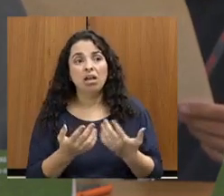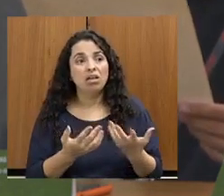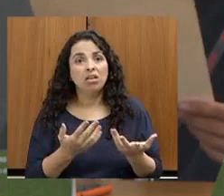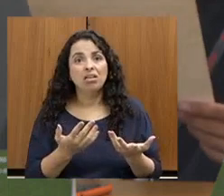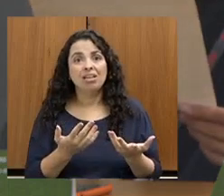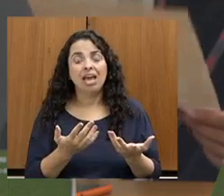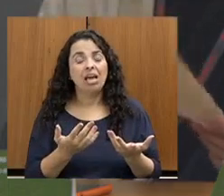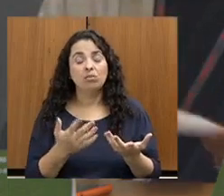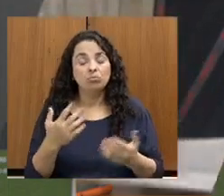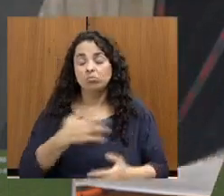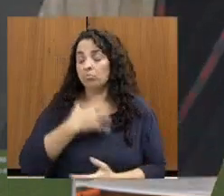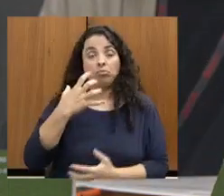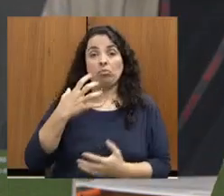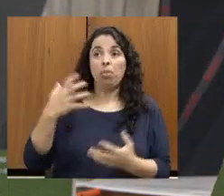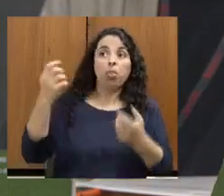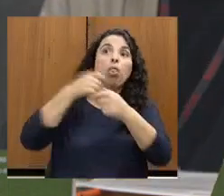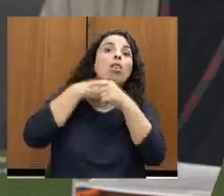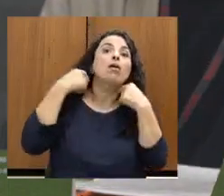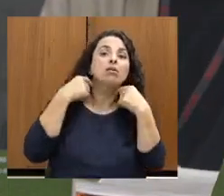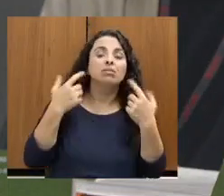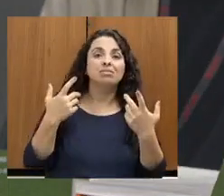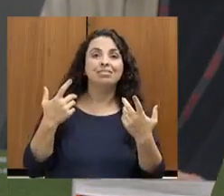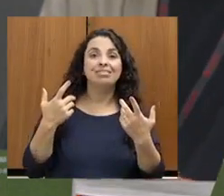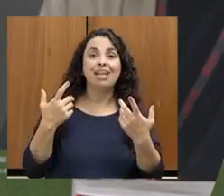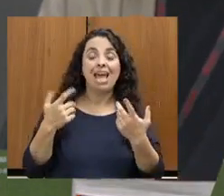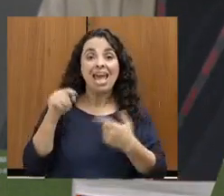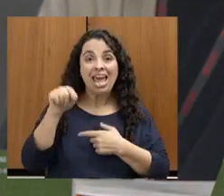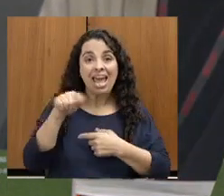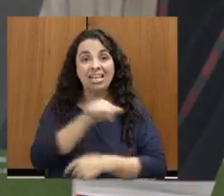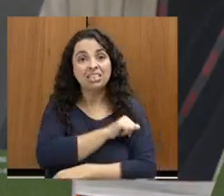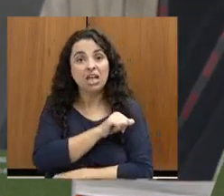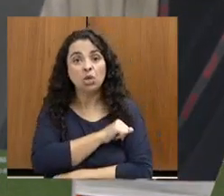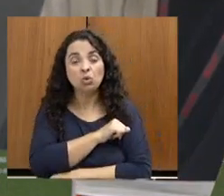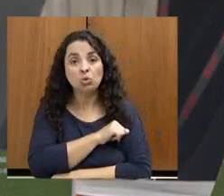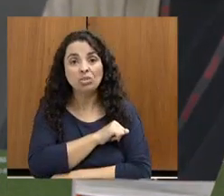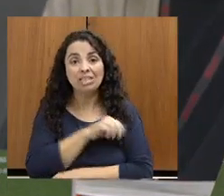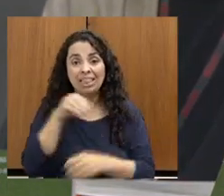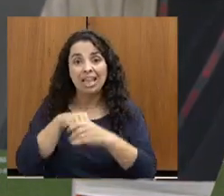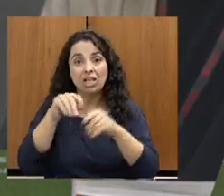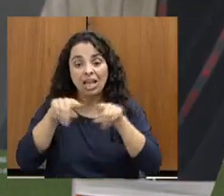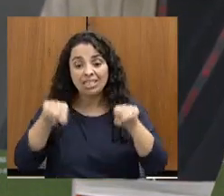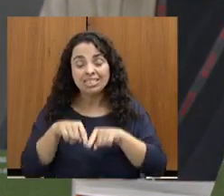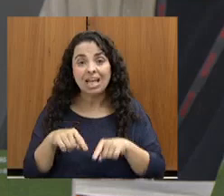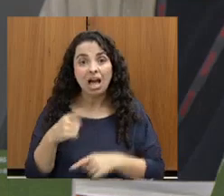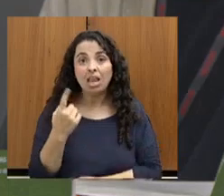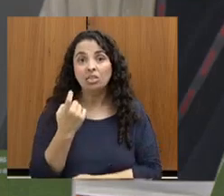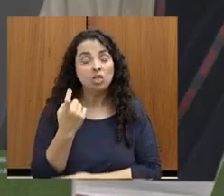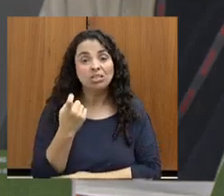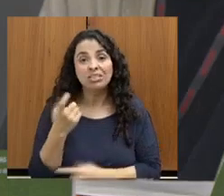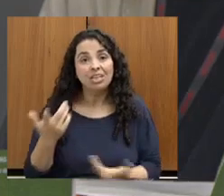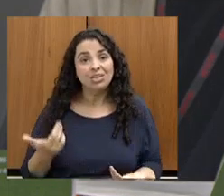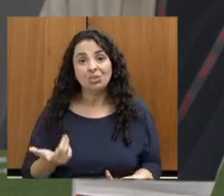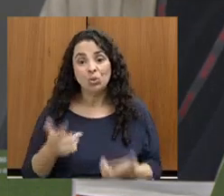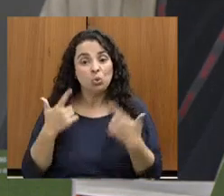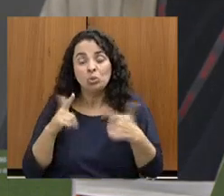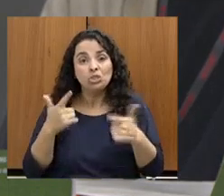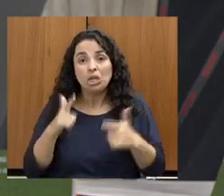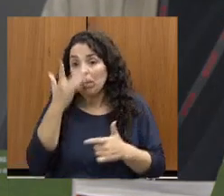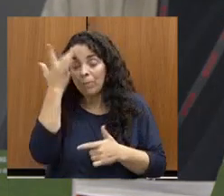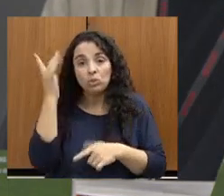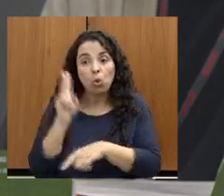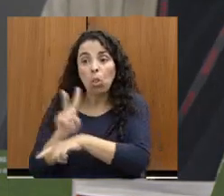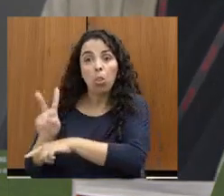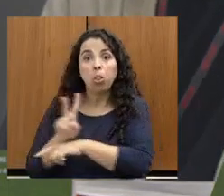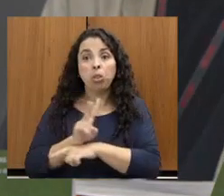nenhum adulto dentro da sala de aula. Os dois fatos foram dentro da sala de aula e não haviam